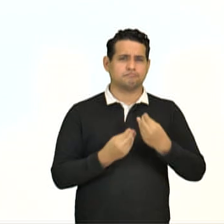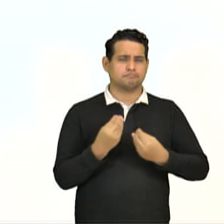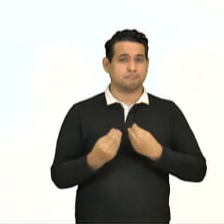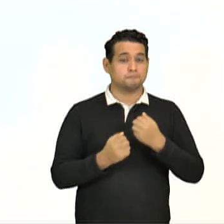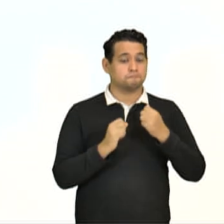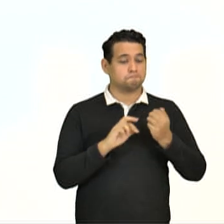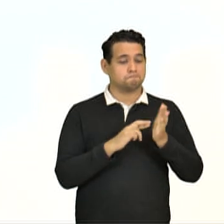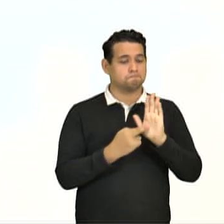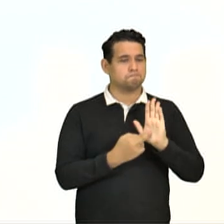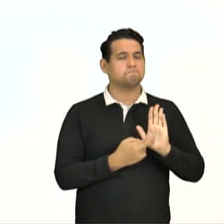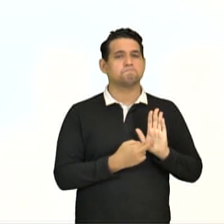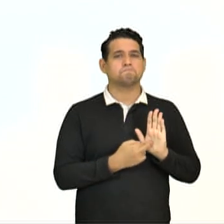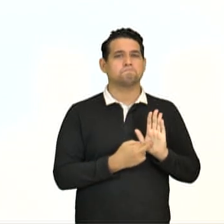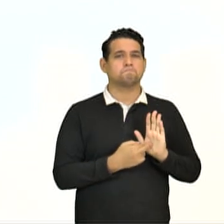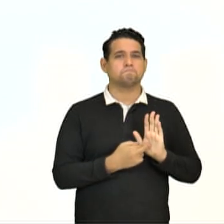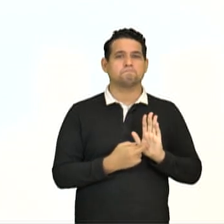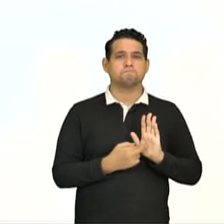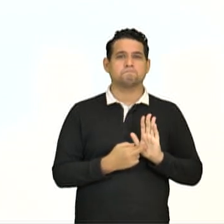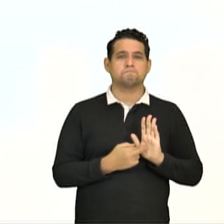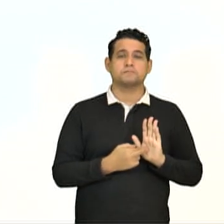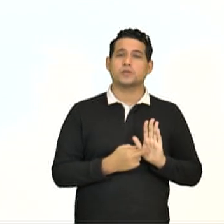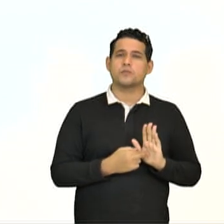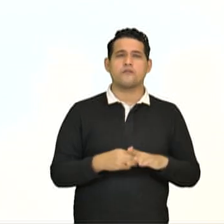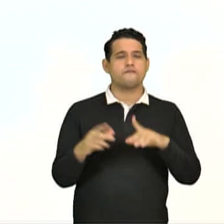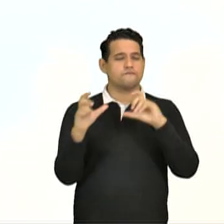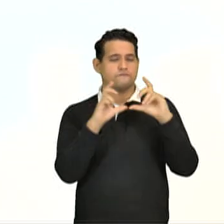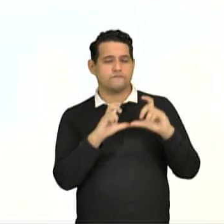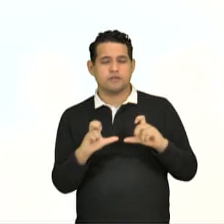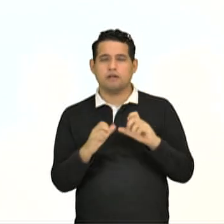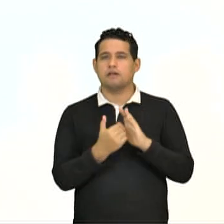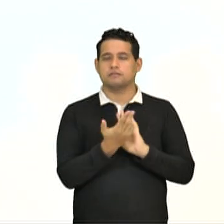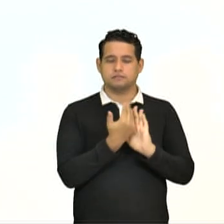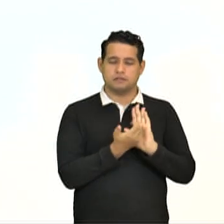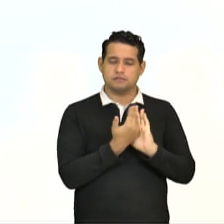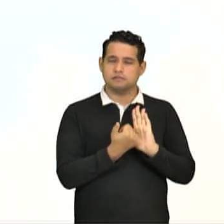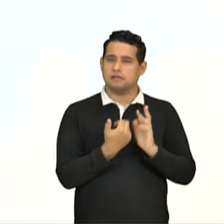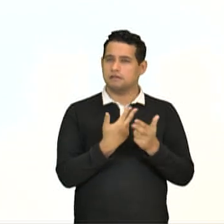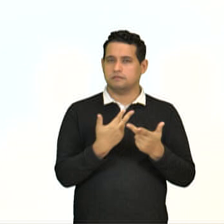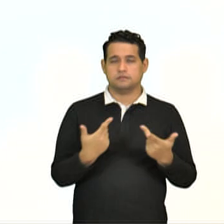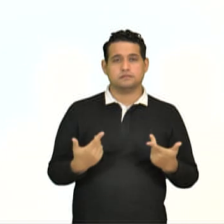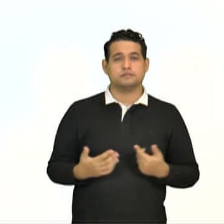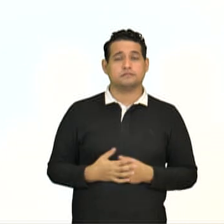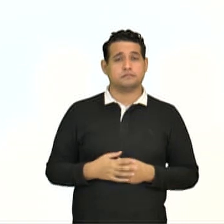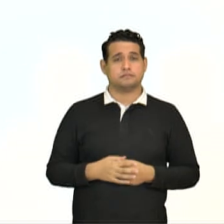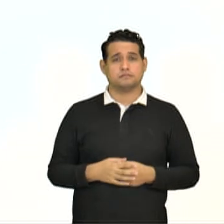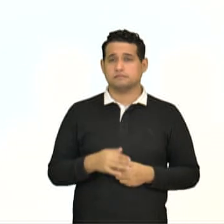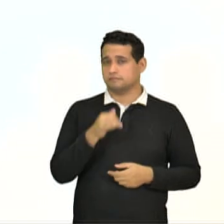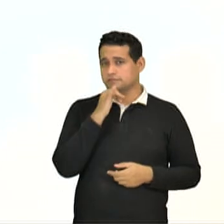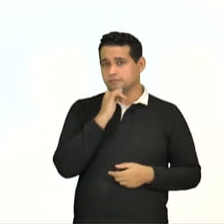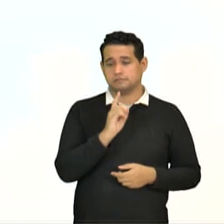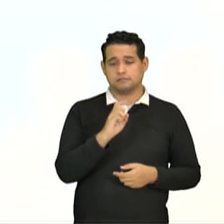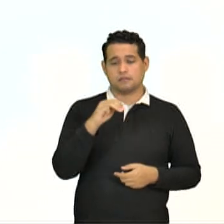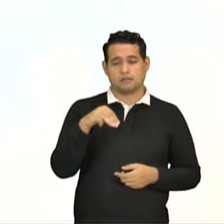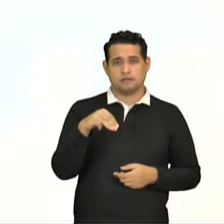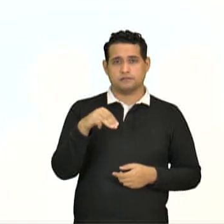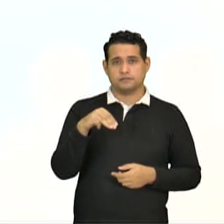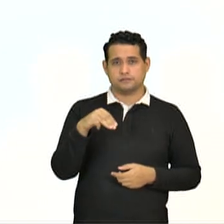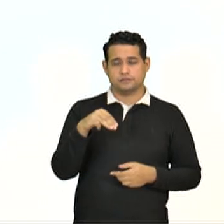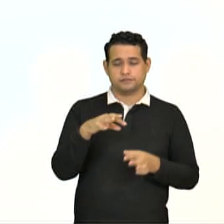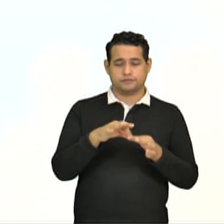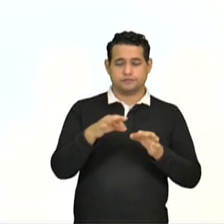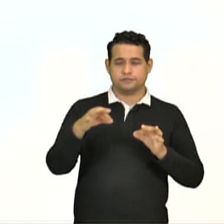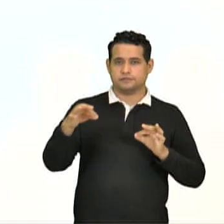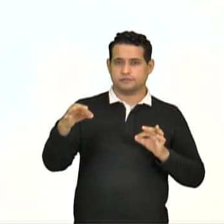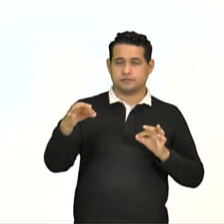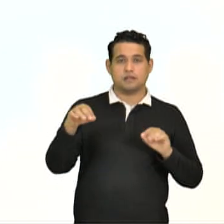poderia representar também por figuras, por desenho. Por exemplo, eu posso pegar 1 metro de